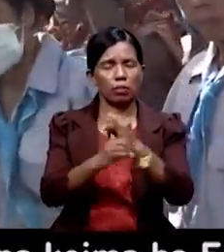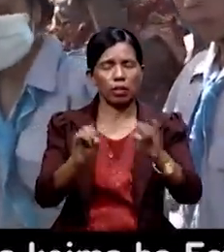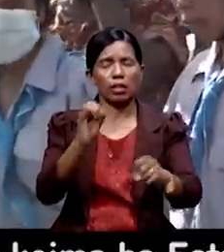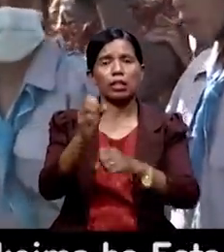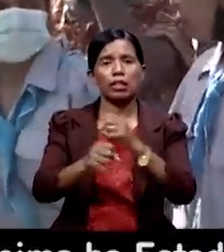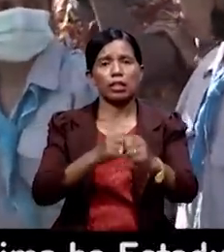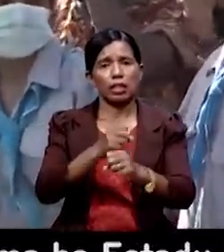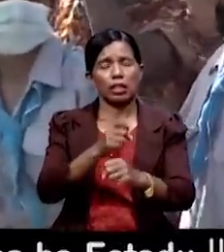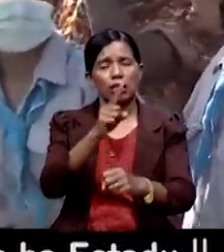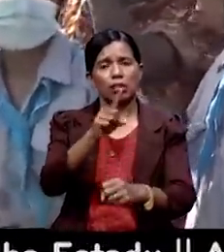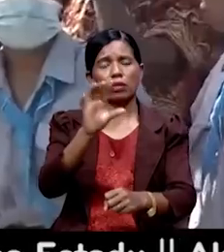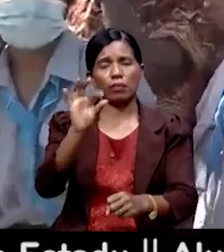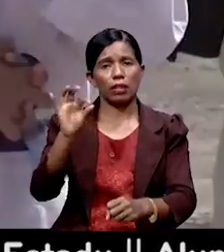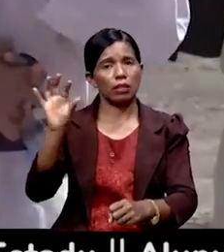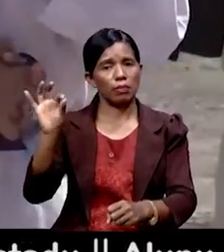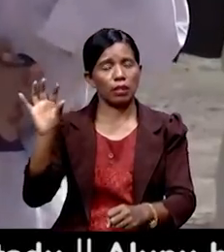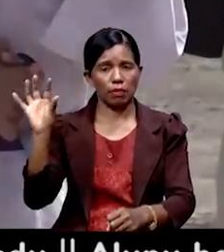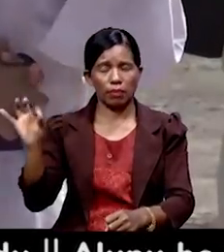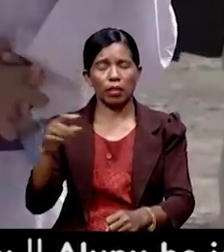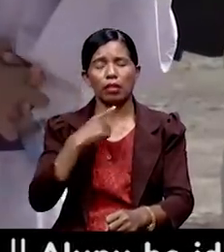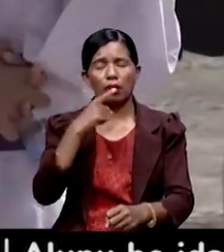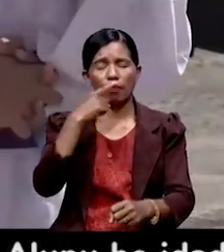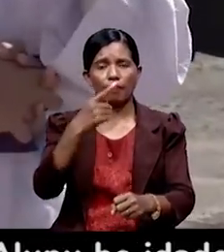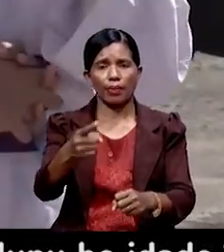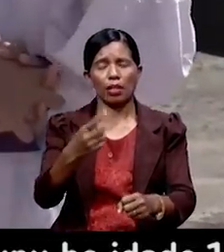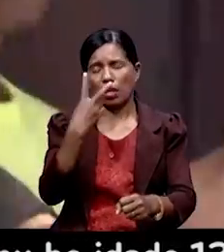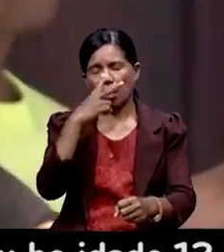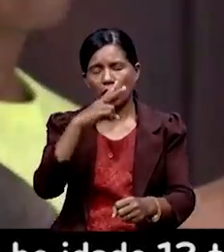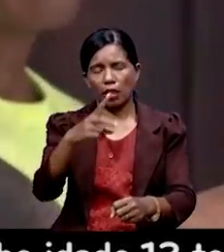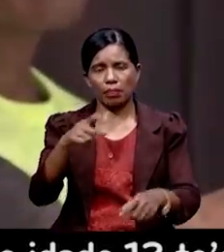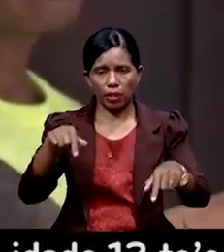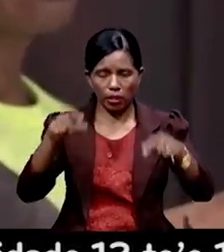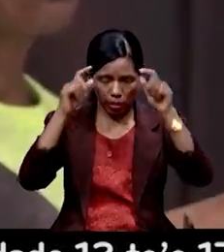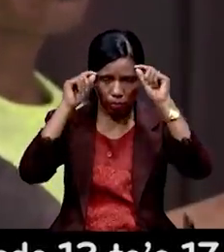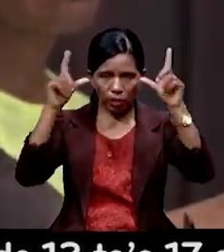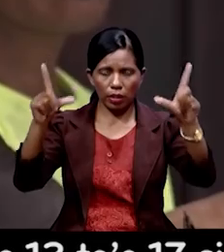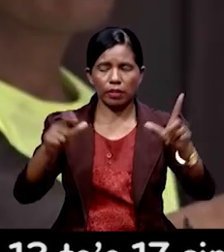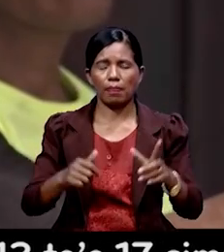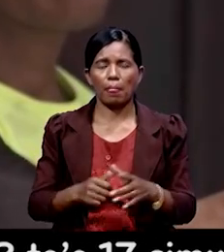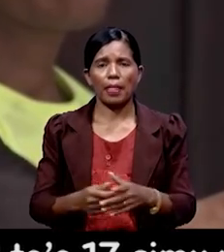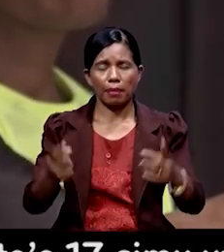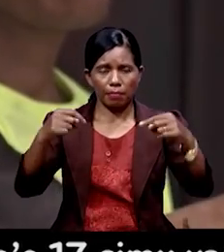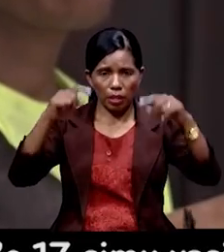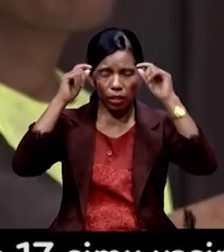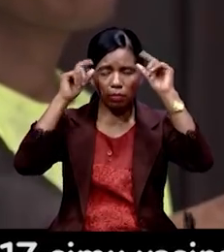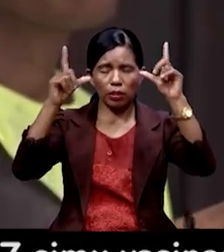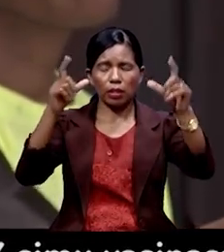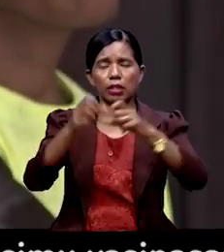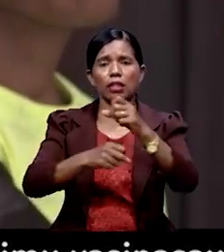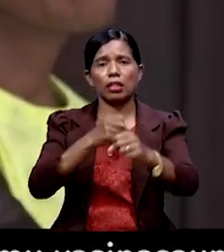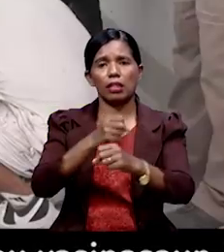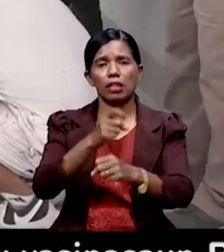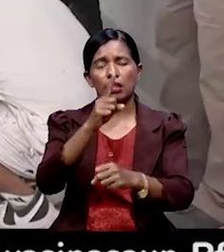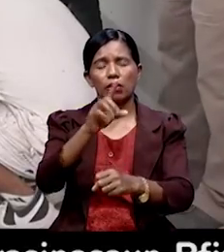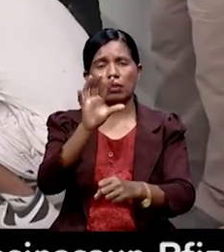nu resensia, no nia komentario sirane revela liu ba situasaun iha Timor-Leste. Dom Basílio fila mai Timor-Leste iha tinang riwida tu sia-sia